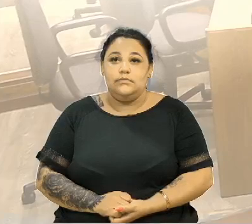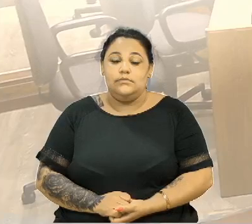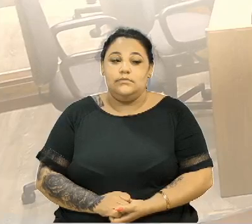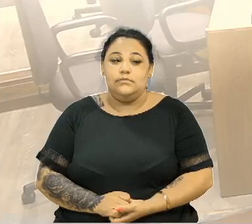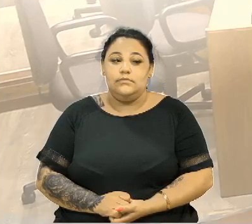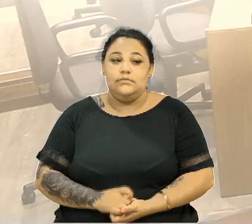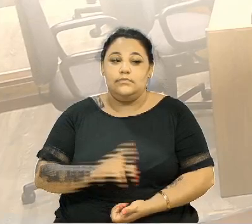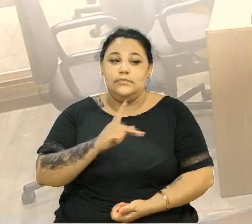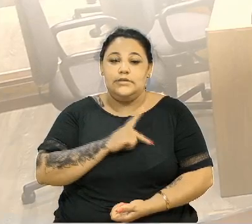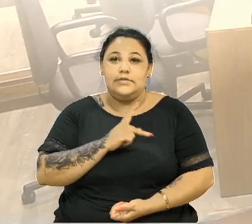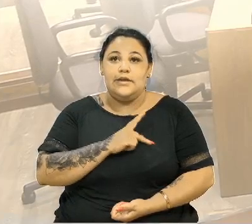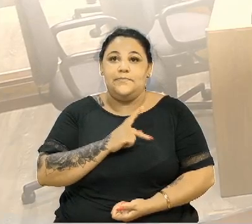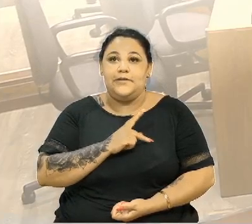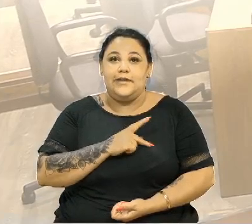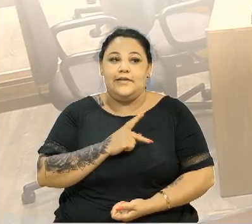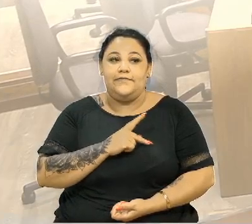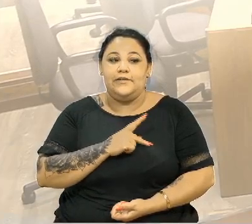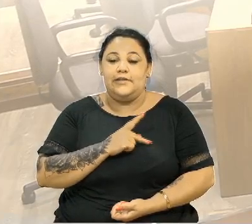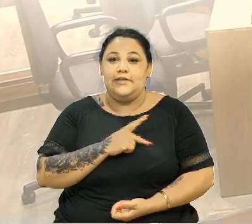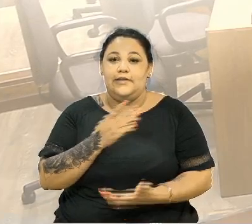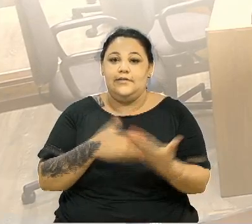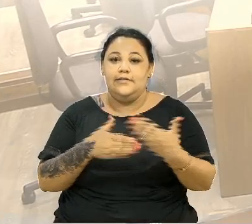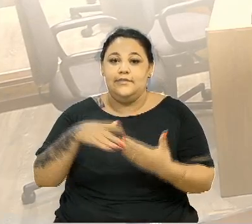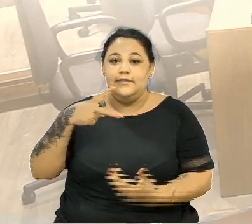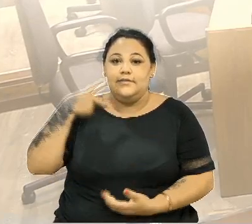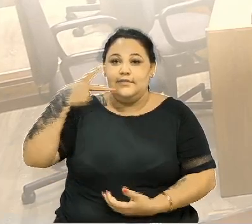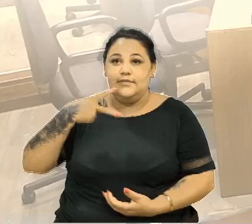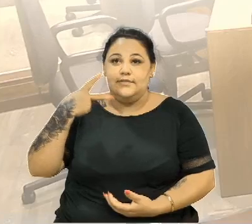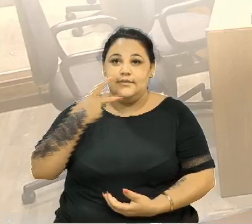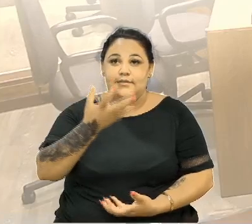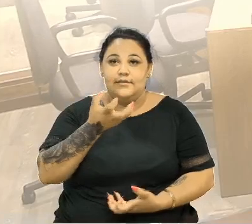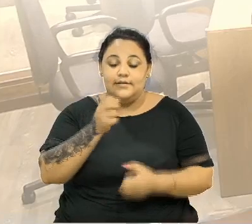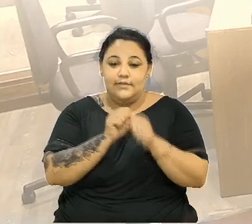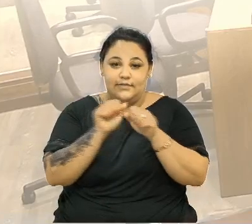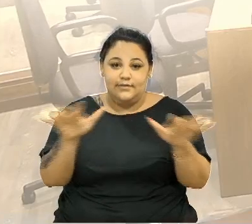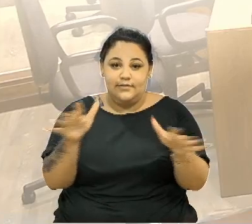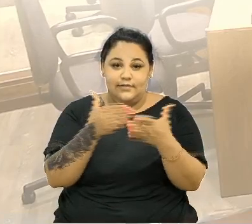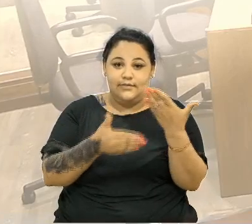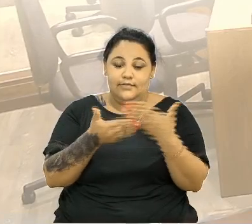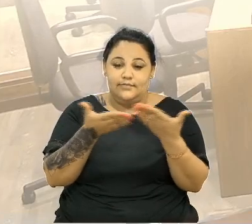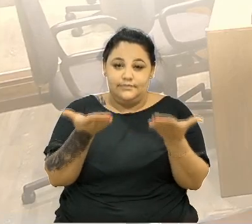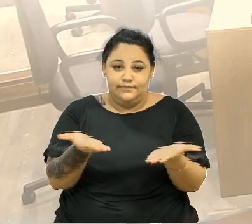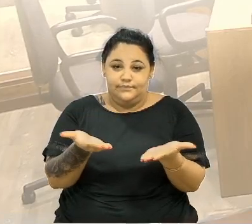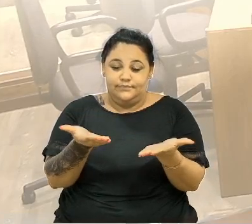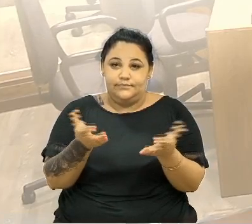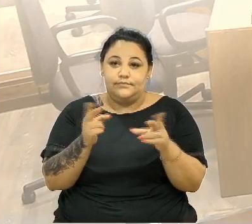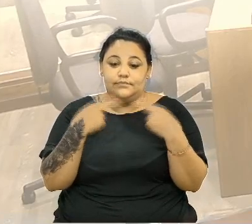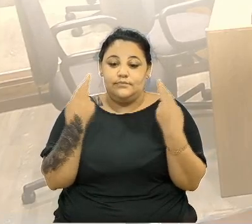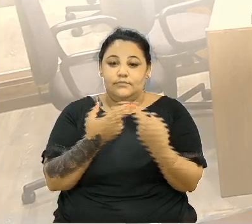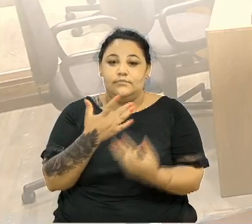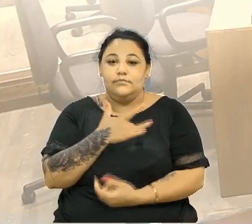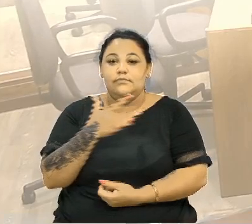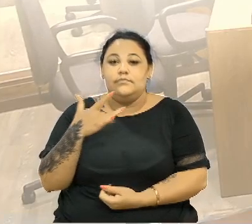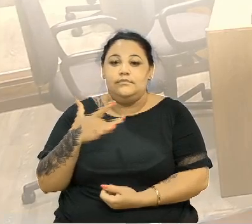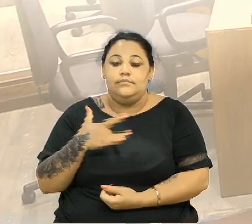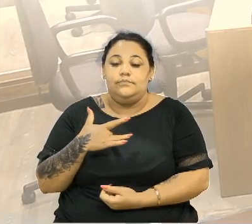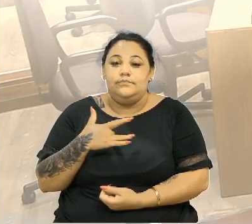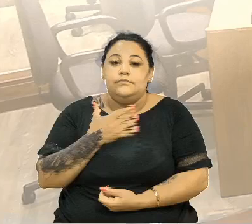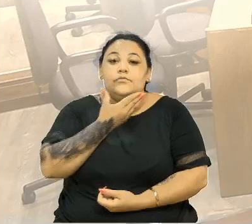Senhor presidente, caros colegas vereadores, eu só queria compartilhar com todos o mutirão de saúde do